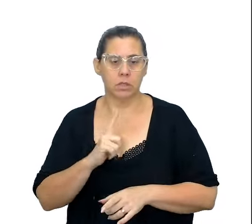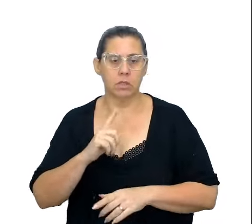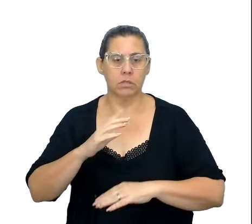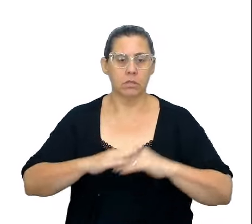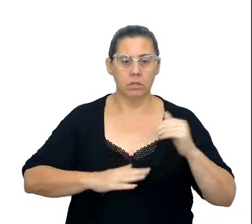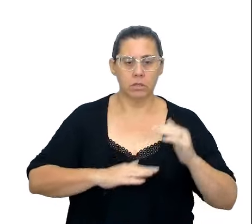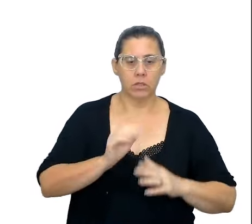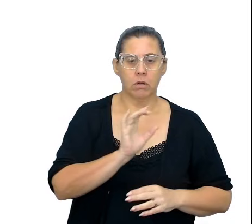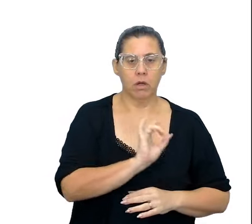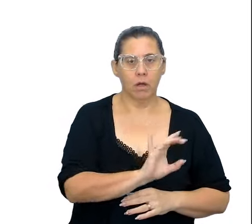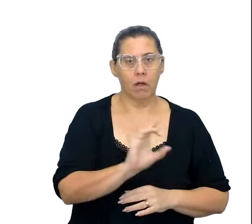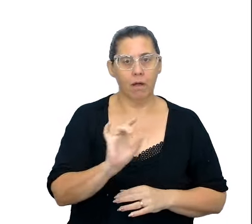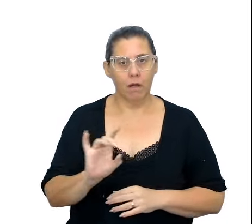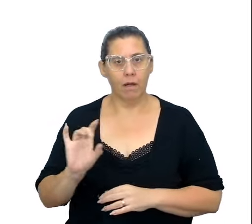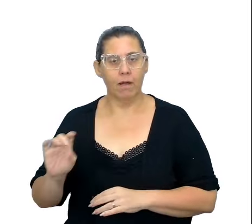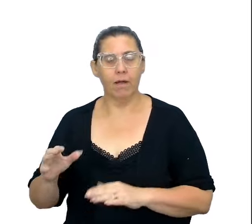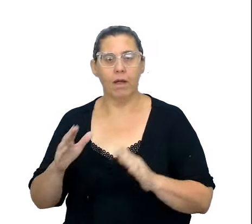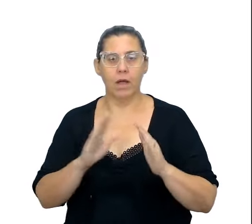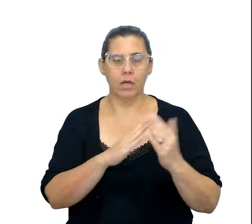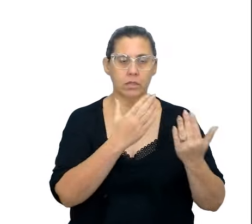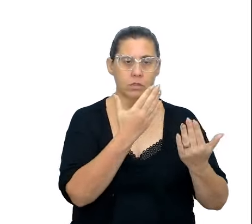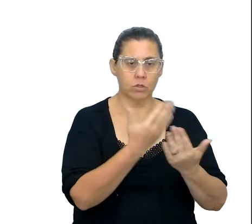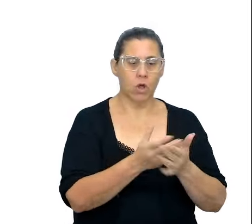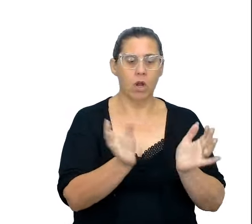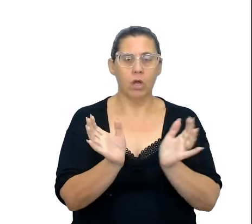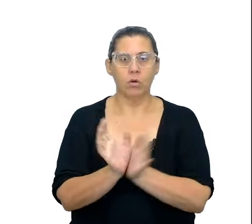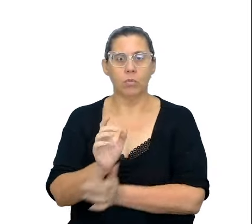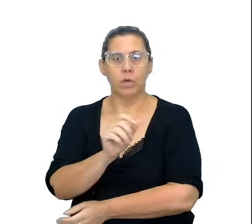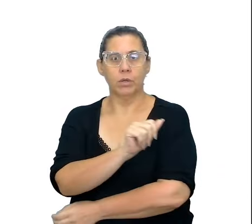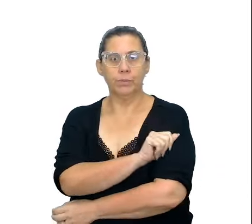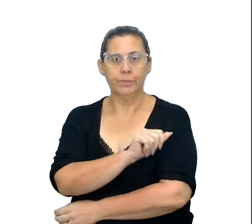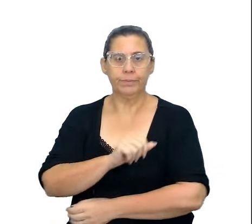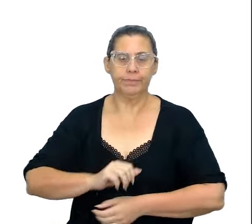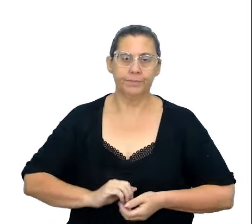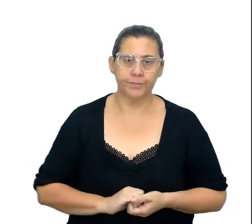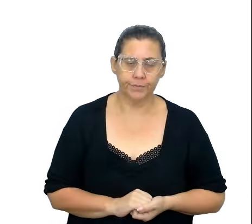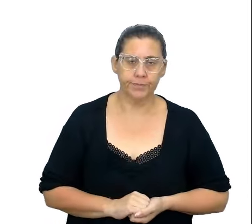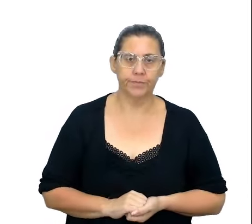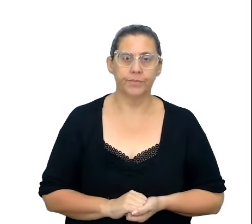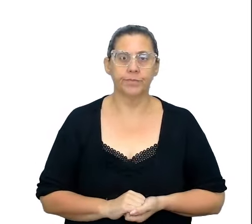de cada escola, né, de cada turma, de cada estudante. Então, vamos lá.